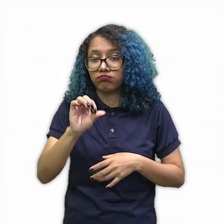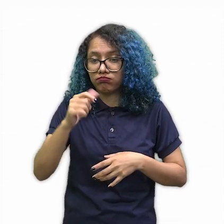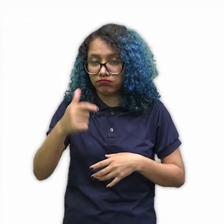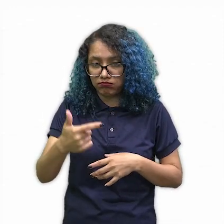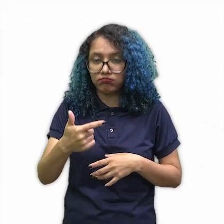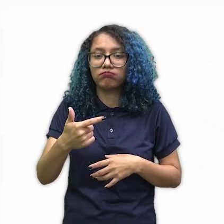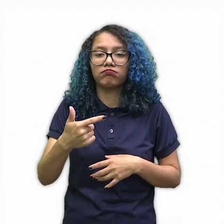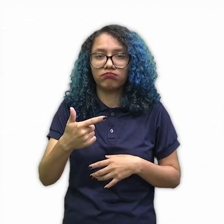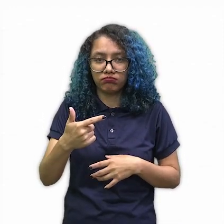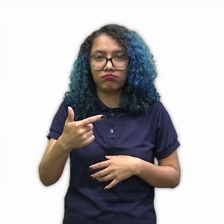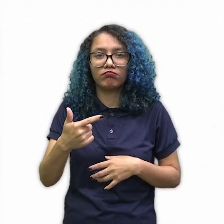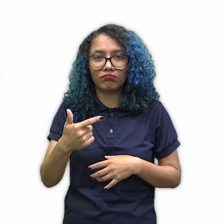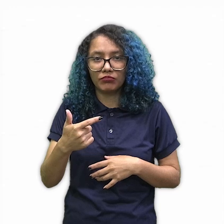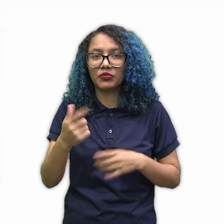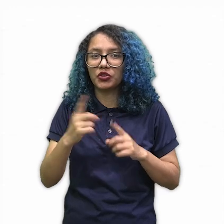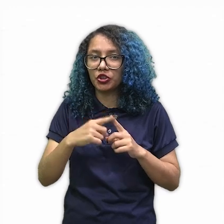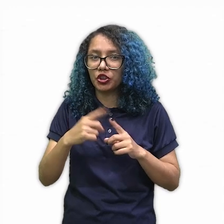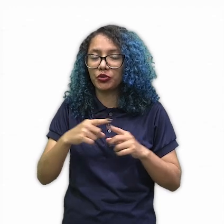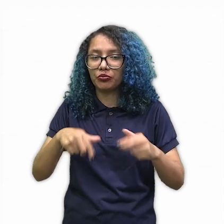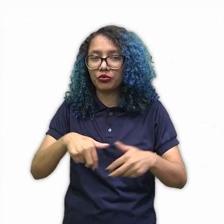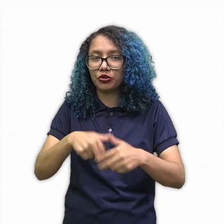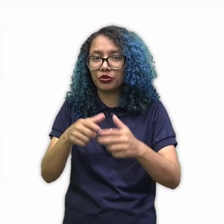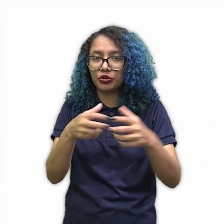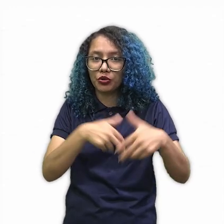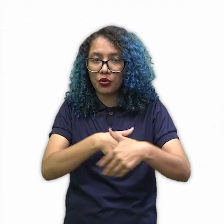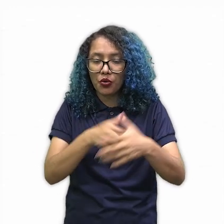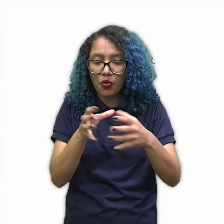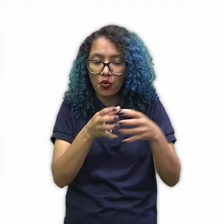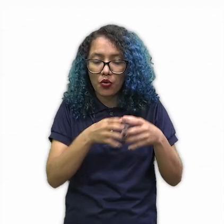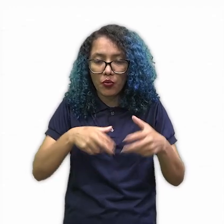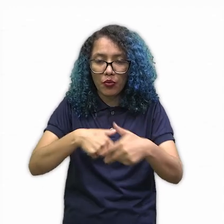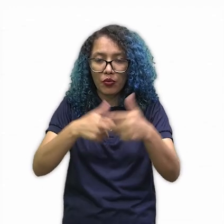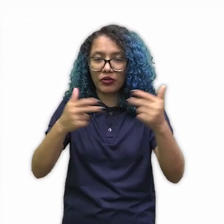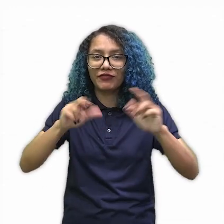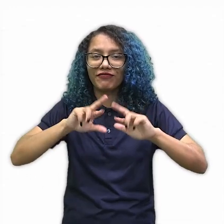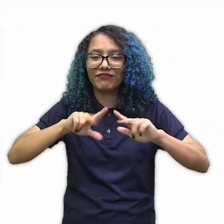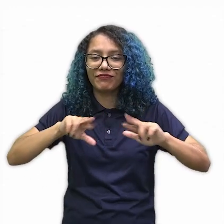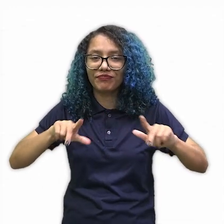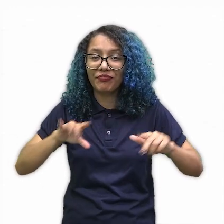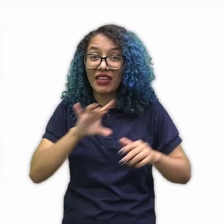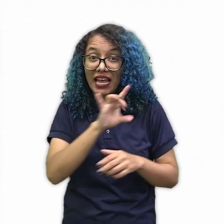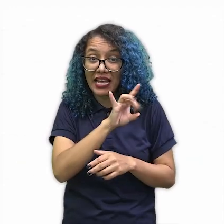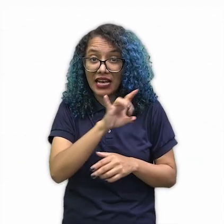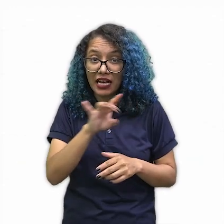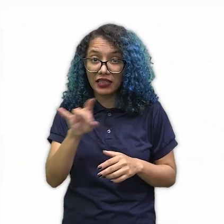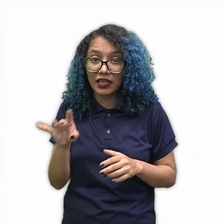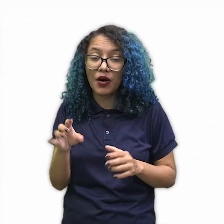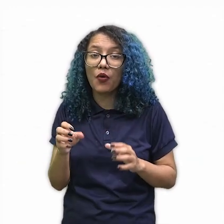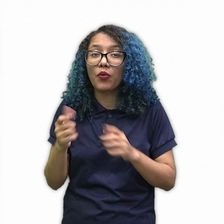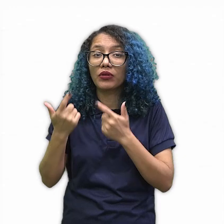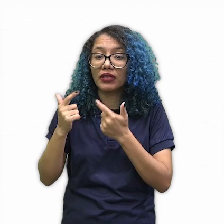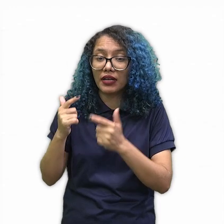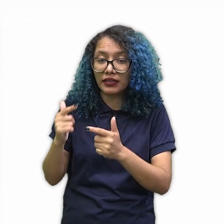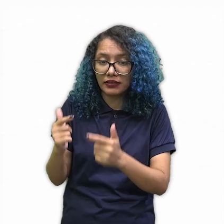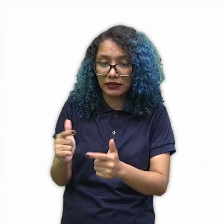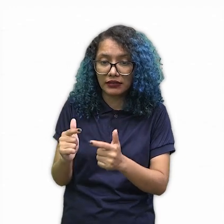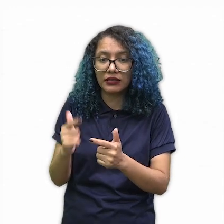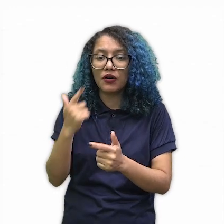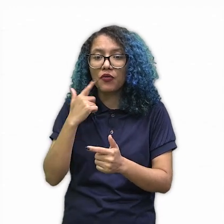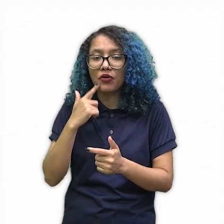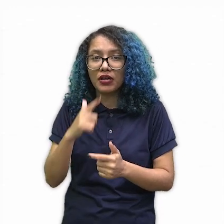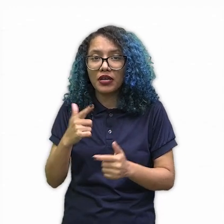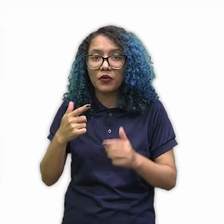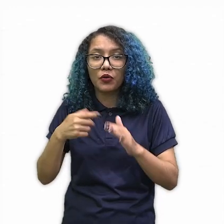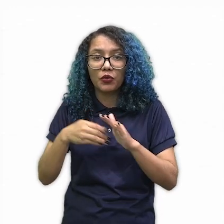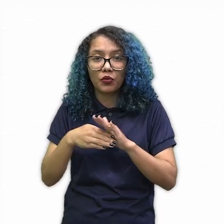492 grupos étnicos distintos, e cada um com suas próprias tradições,